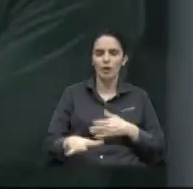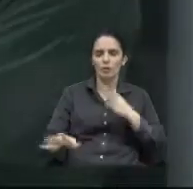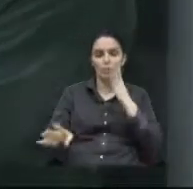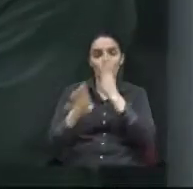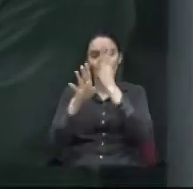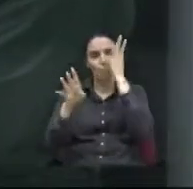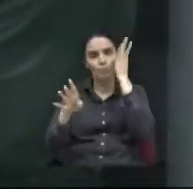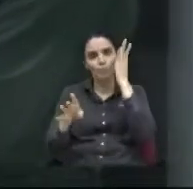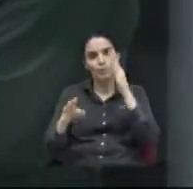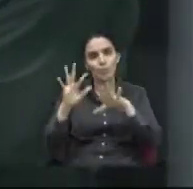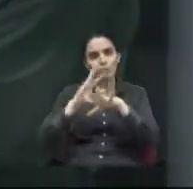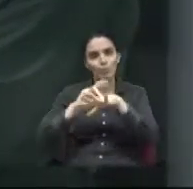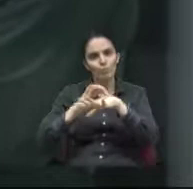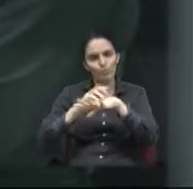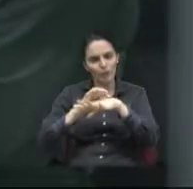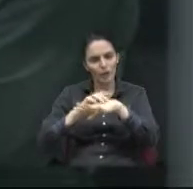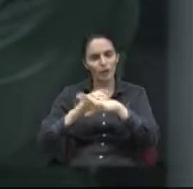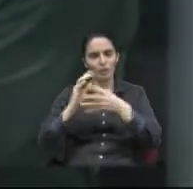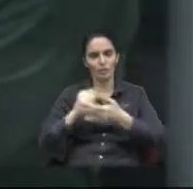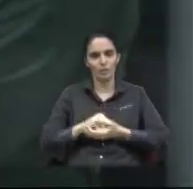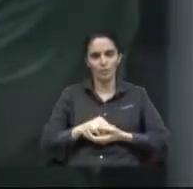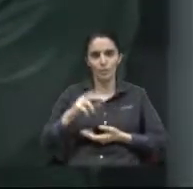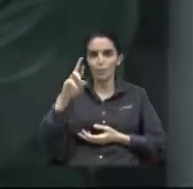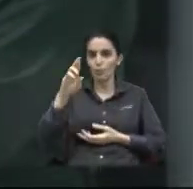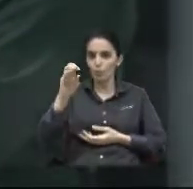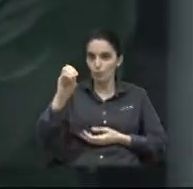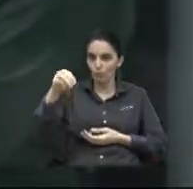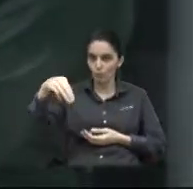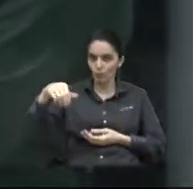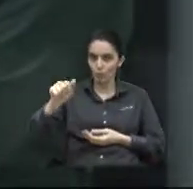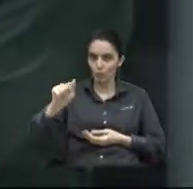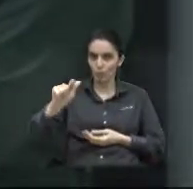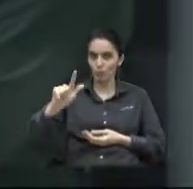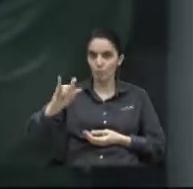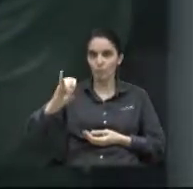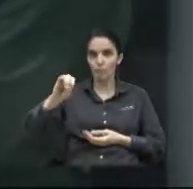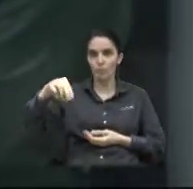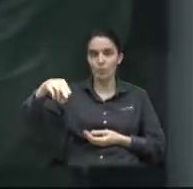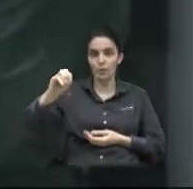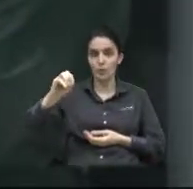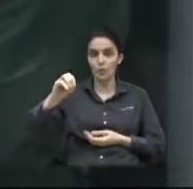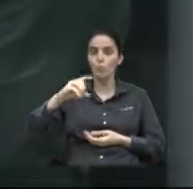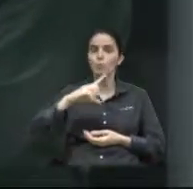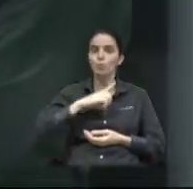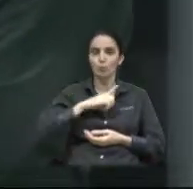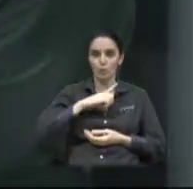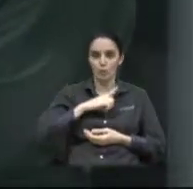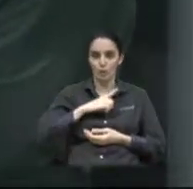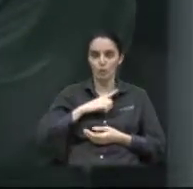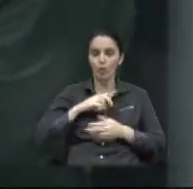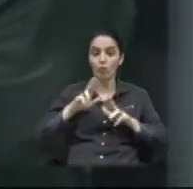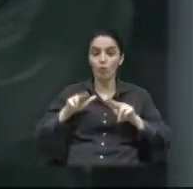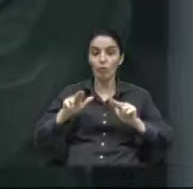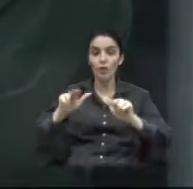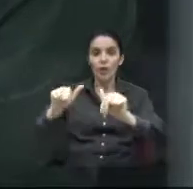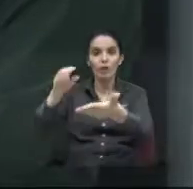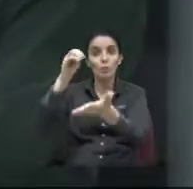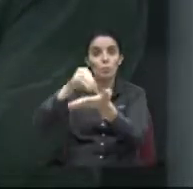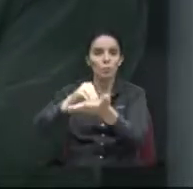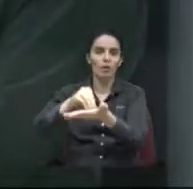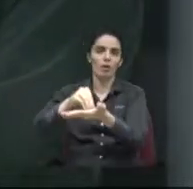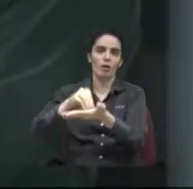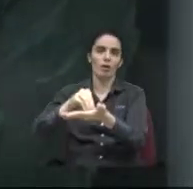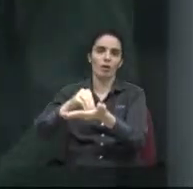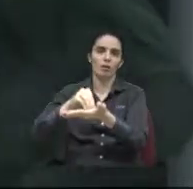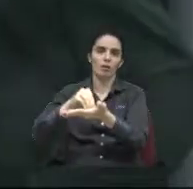situação, a razão. E o doutor Romalino tinha uma viagem para o exterior, agendada, marcada, com